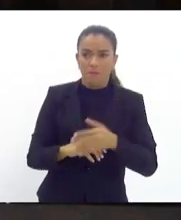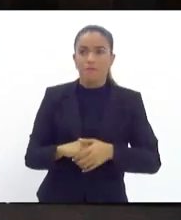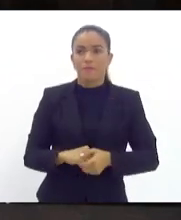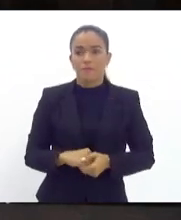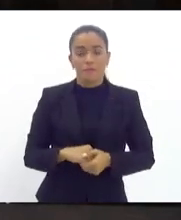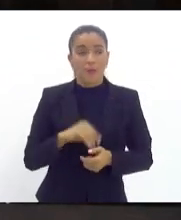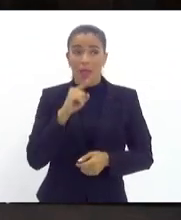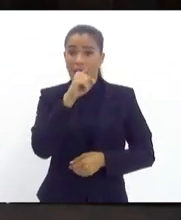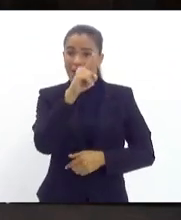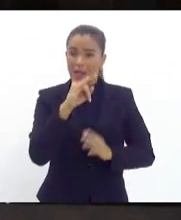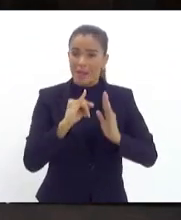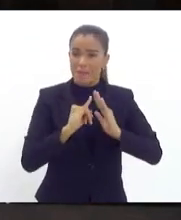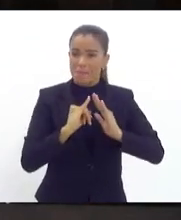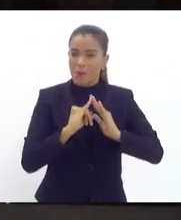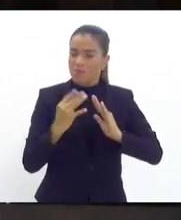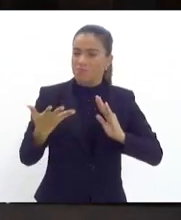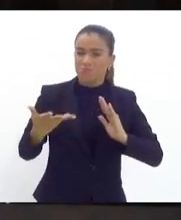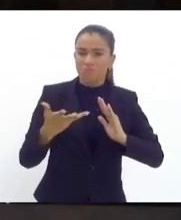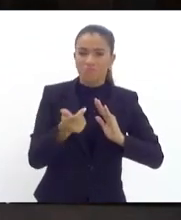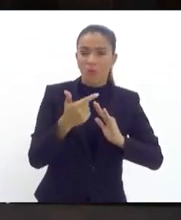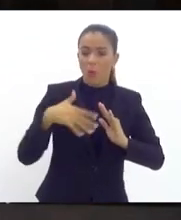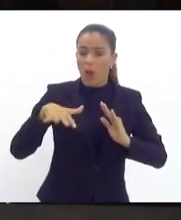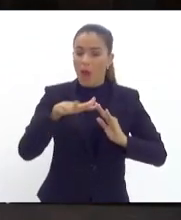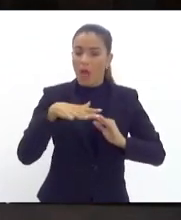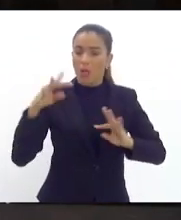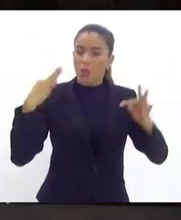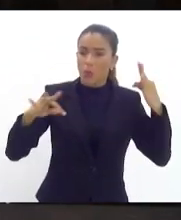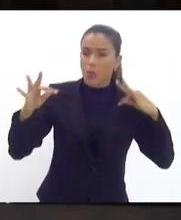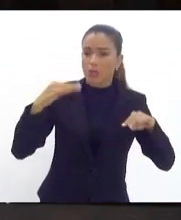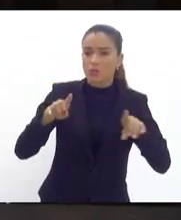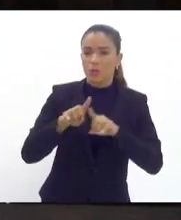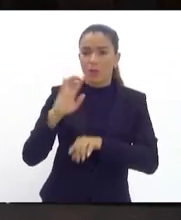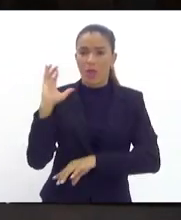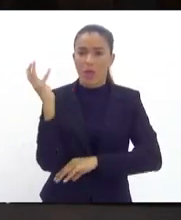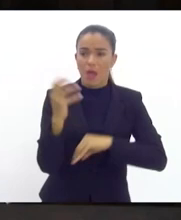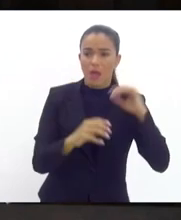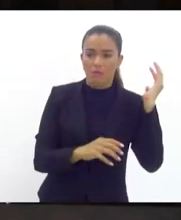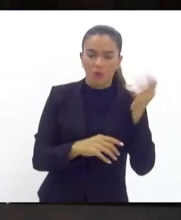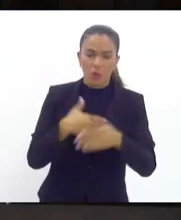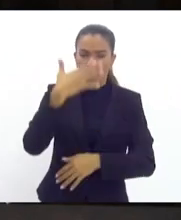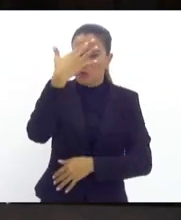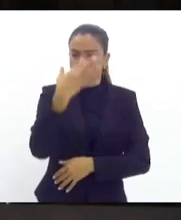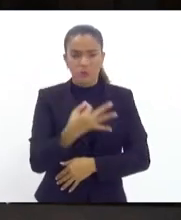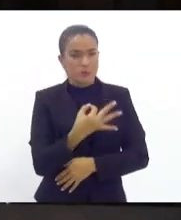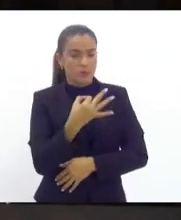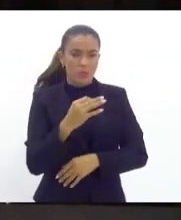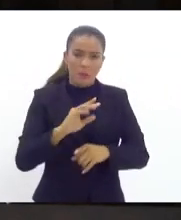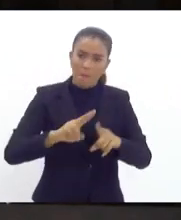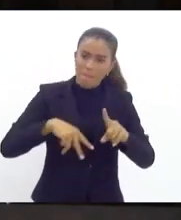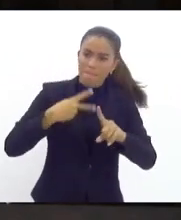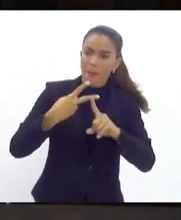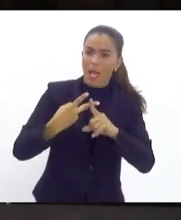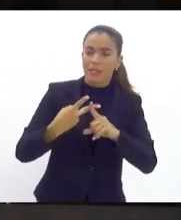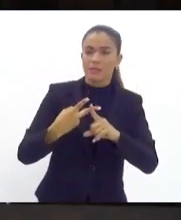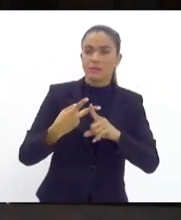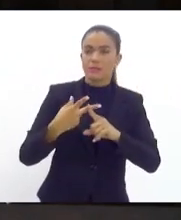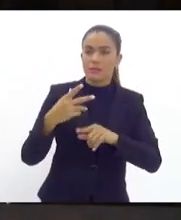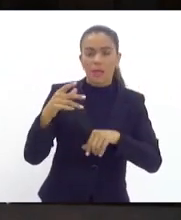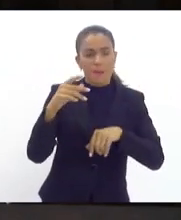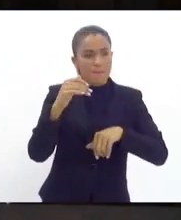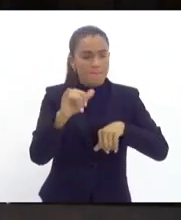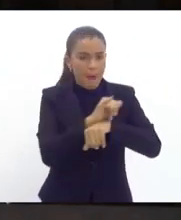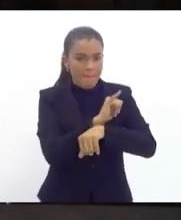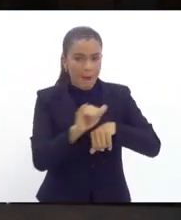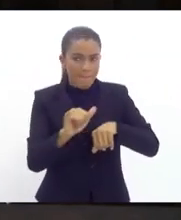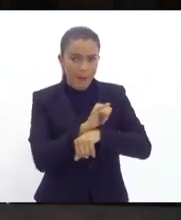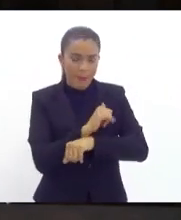aquilo ali é importante porque a gente está falando de malha turística de Maria ambiental e eu tenho convicção que quanto mais equipamentos de segurança a gente